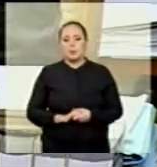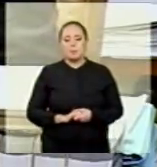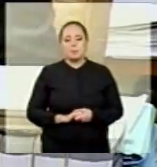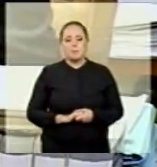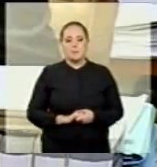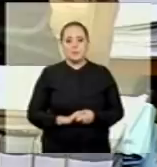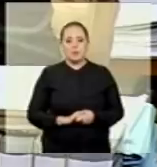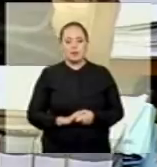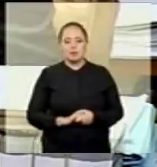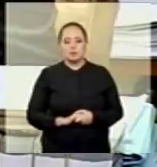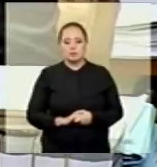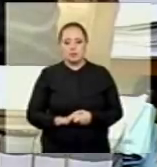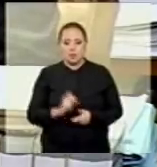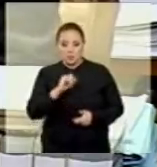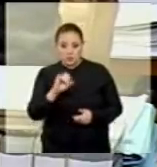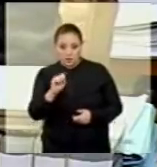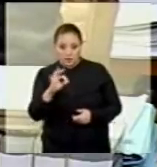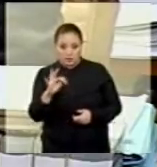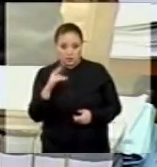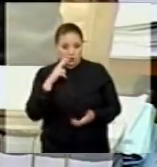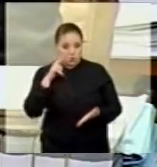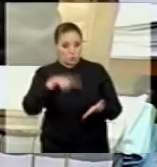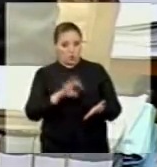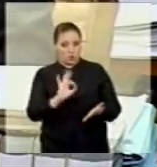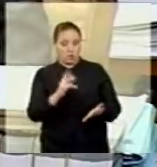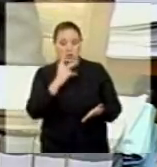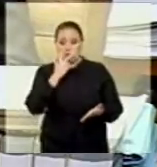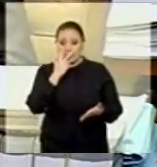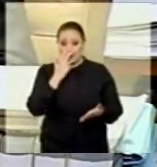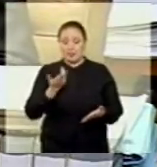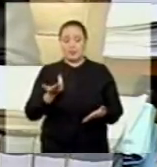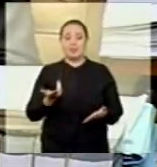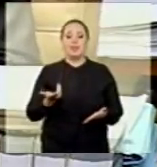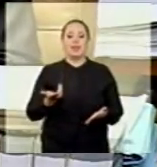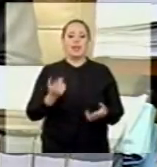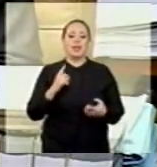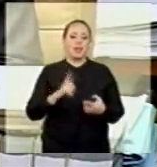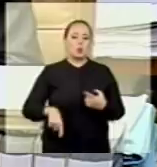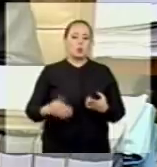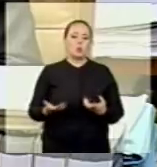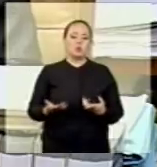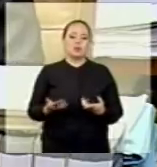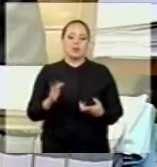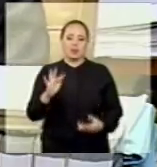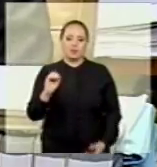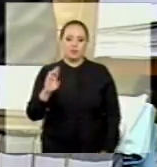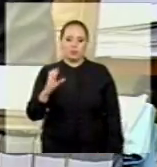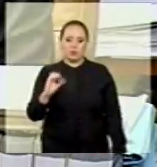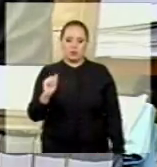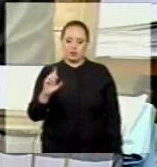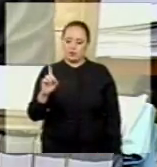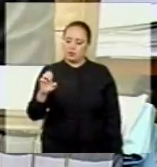decisão desta Corte debilita a força normativa da Constituição, fecha aspas, como não